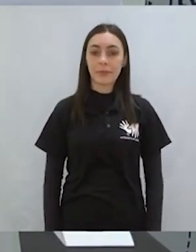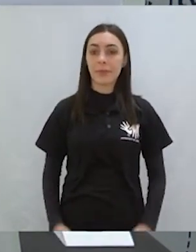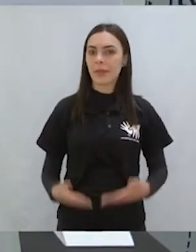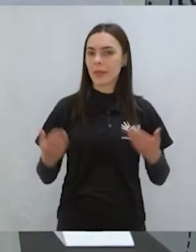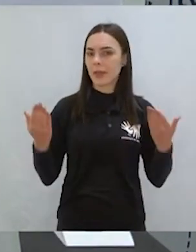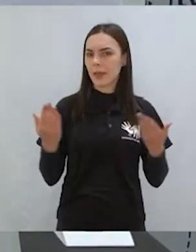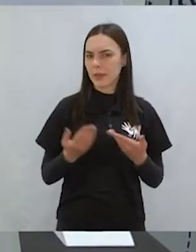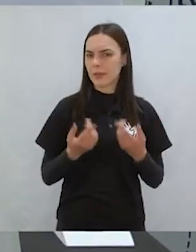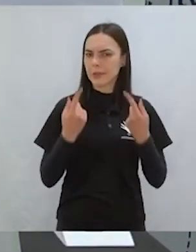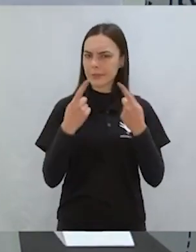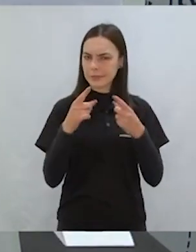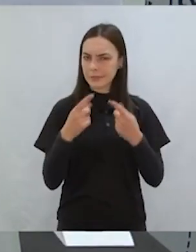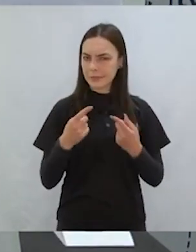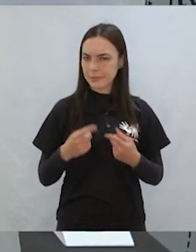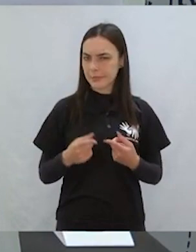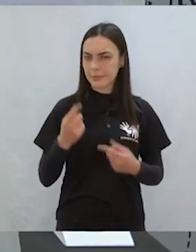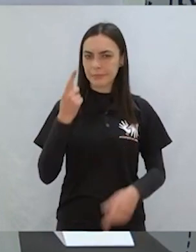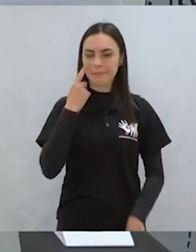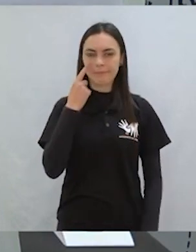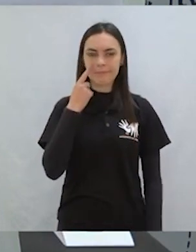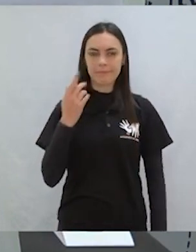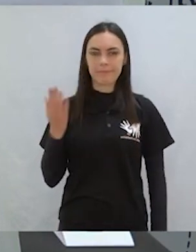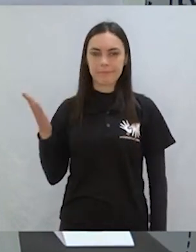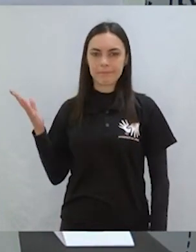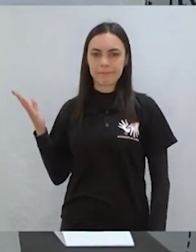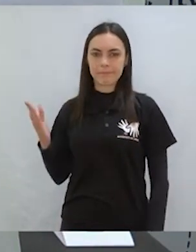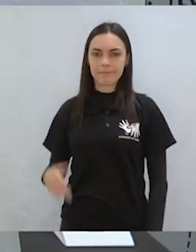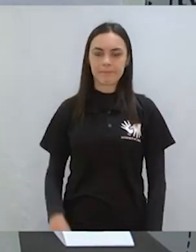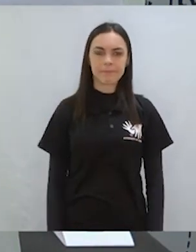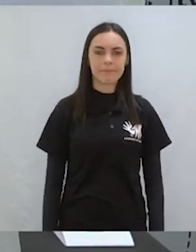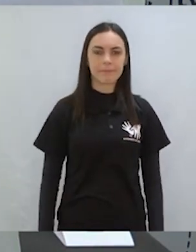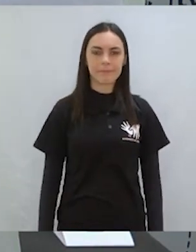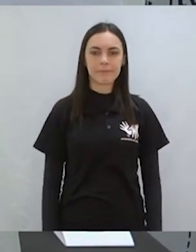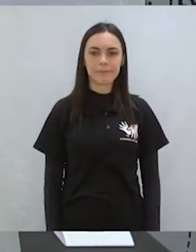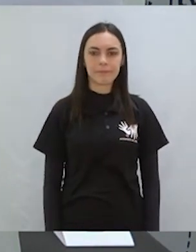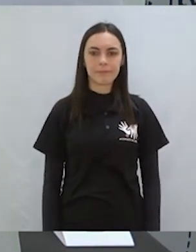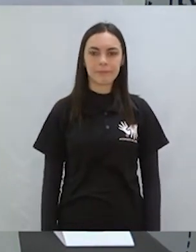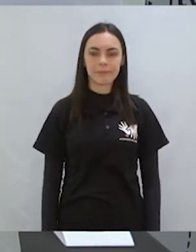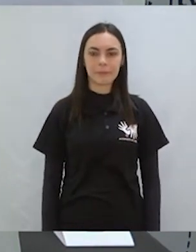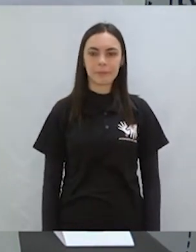Agora vamos para os nossos desafios, de olho lá na tela.